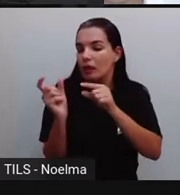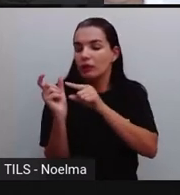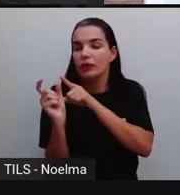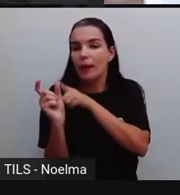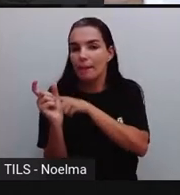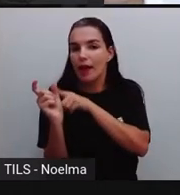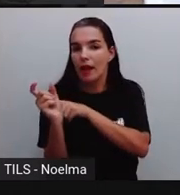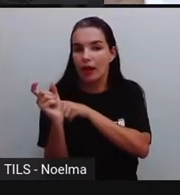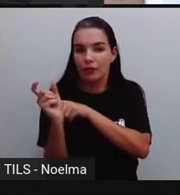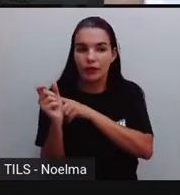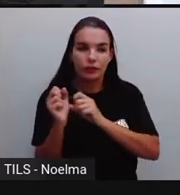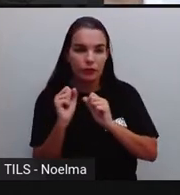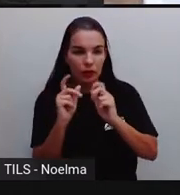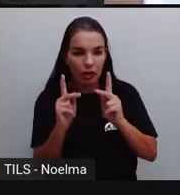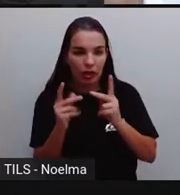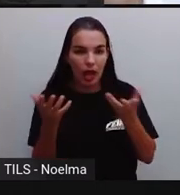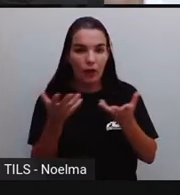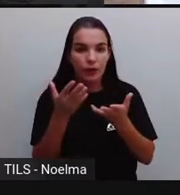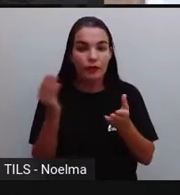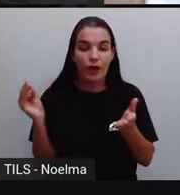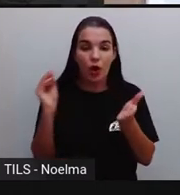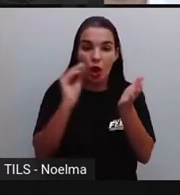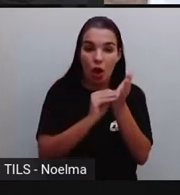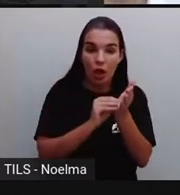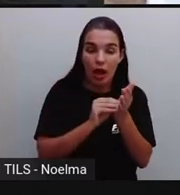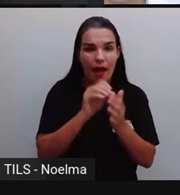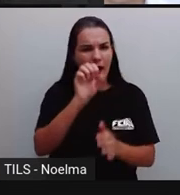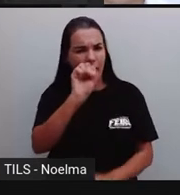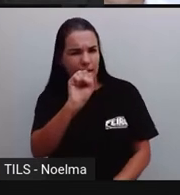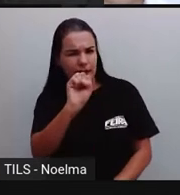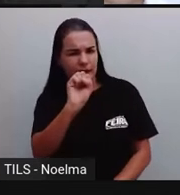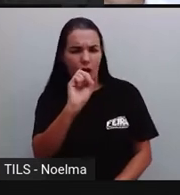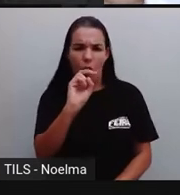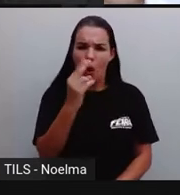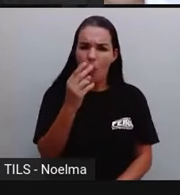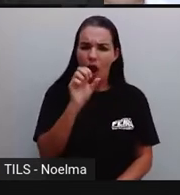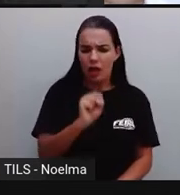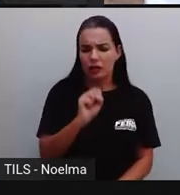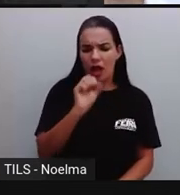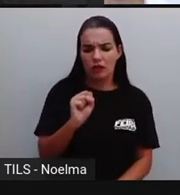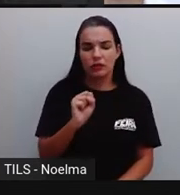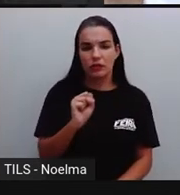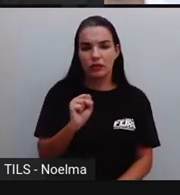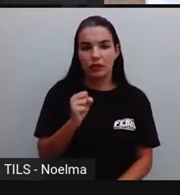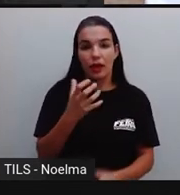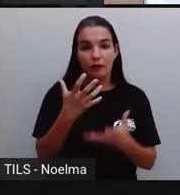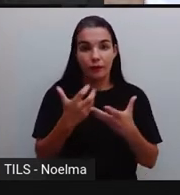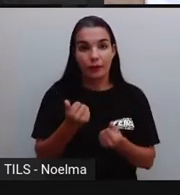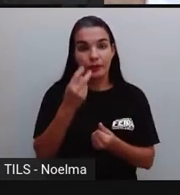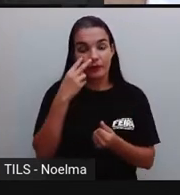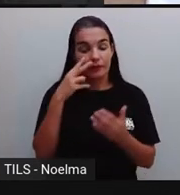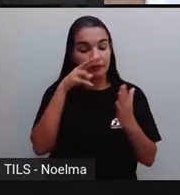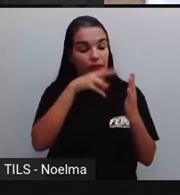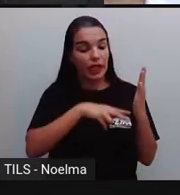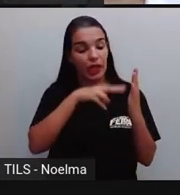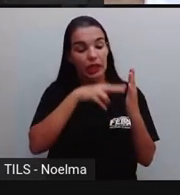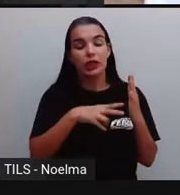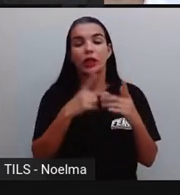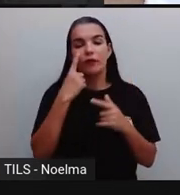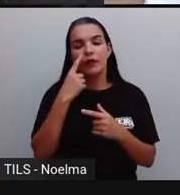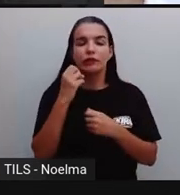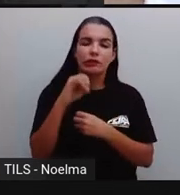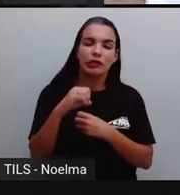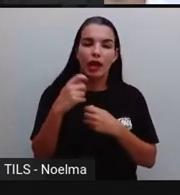no meio da palavra. A gente vai completar, vai fazer a leitura, certo? E aí a gente